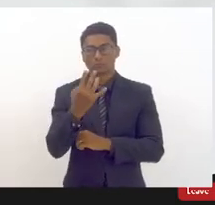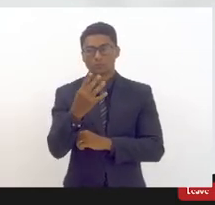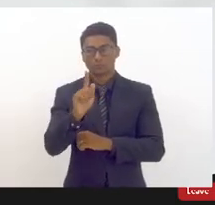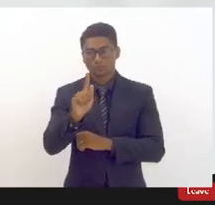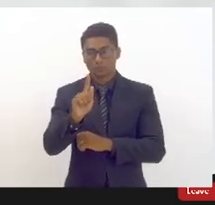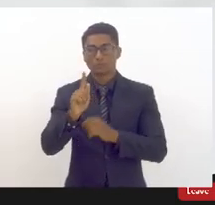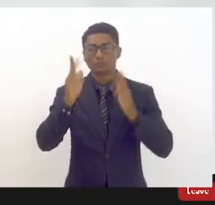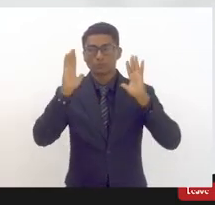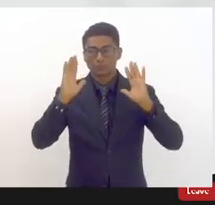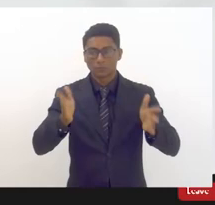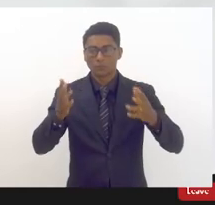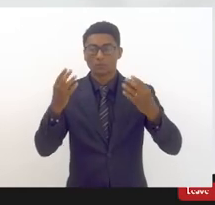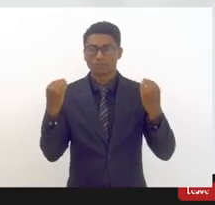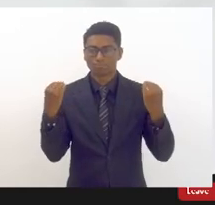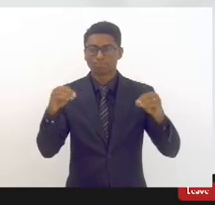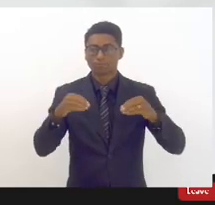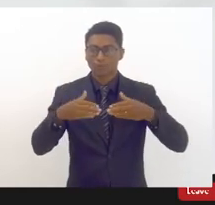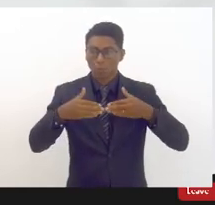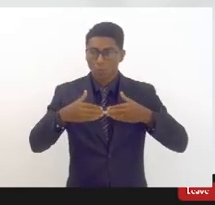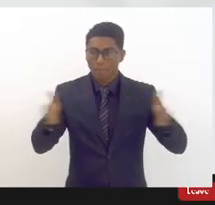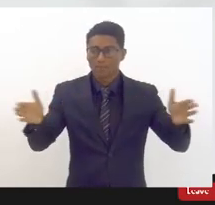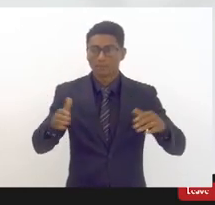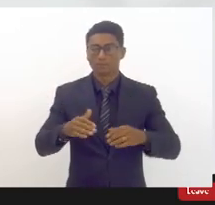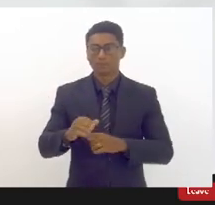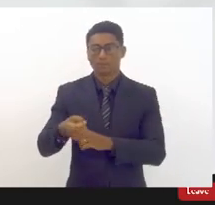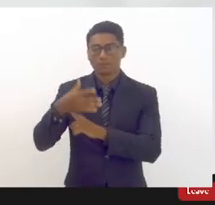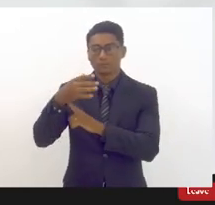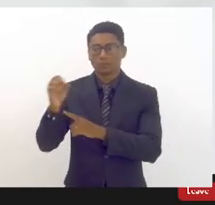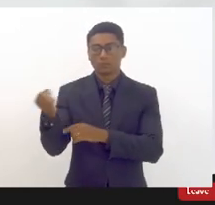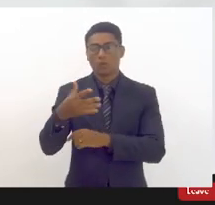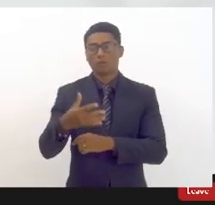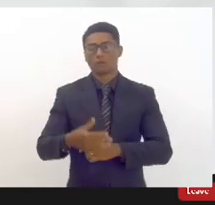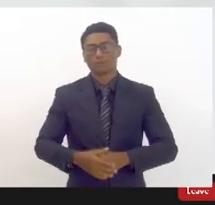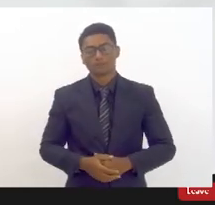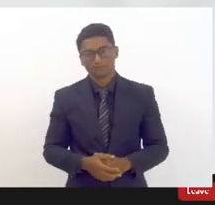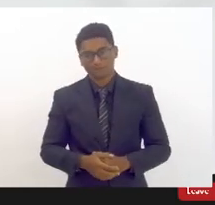ter a implementação do, do Cell Broadcast no 4G.